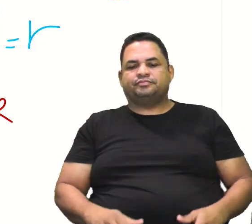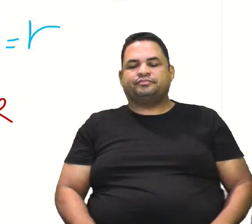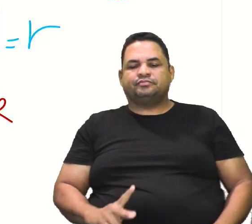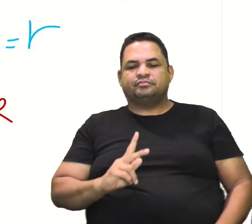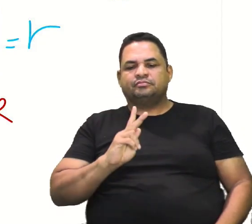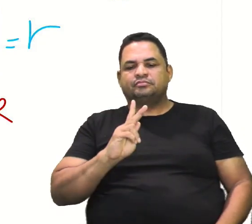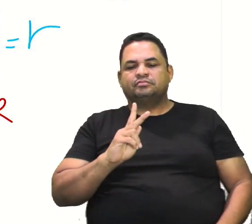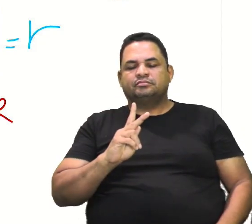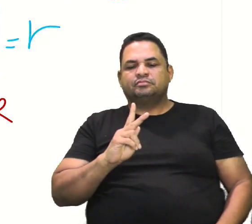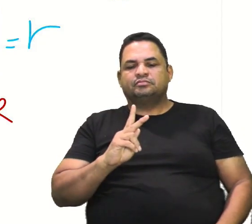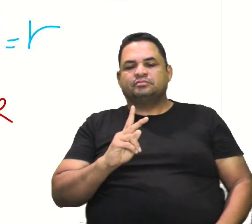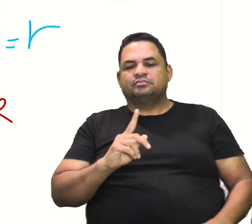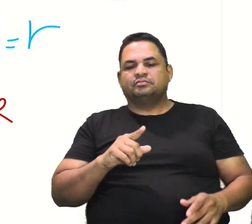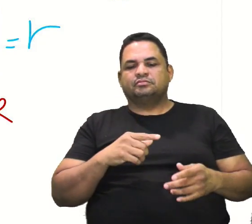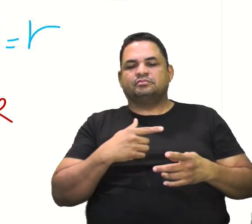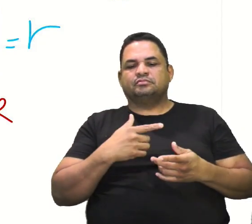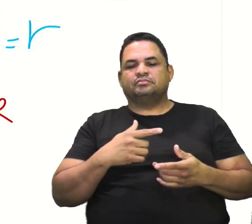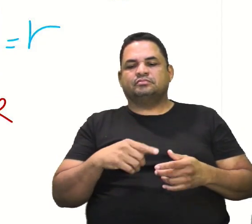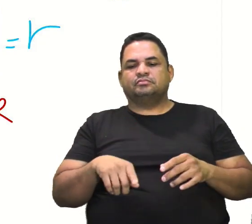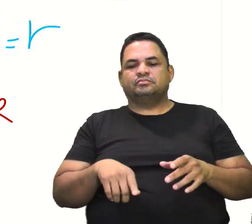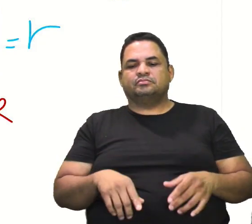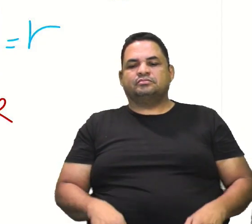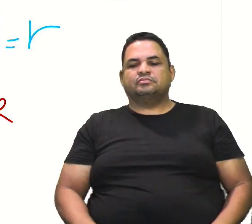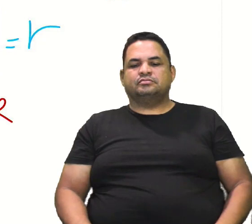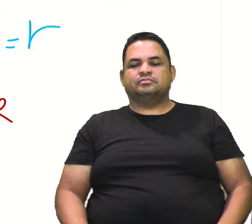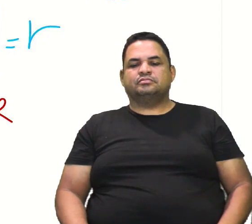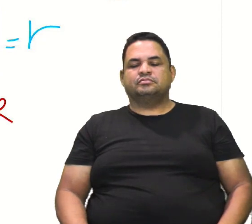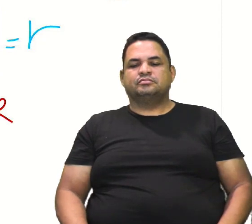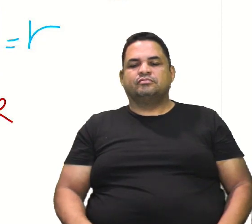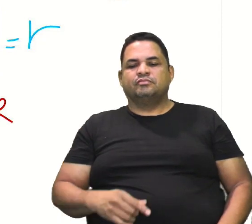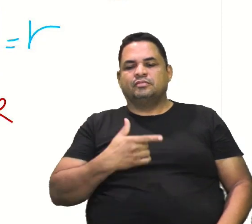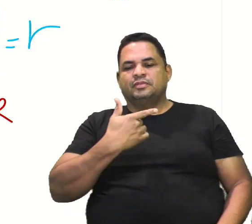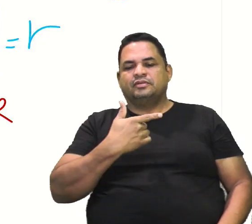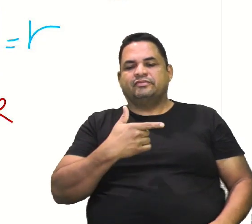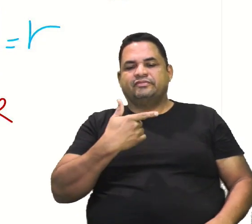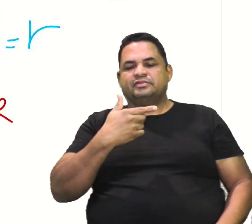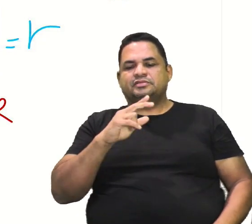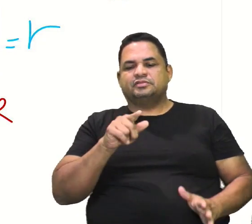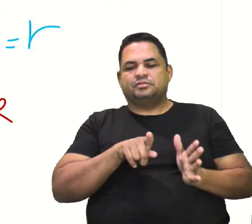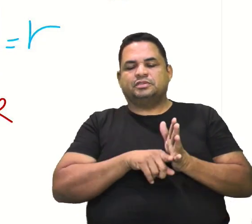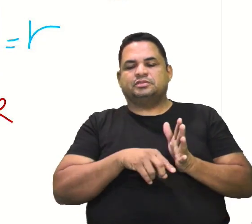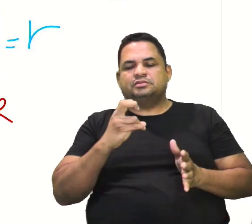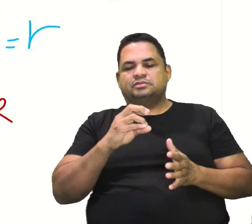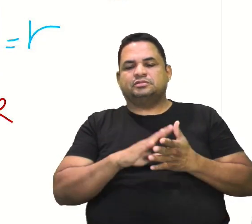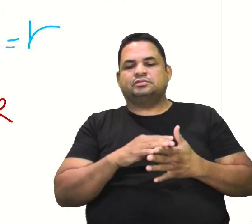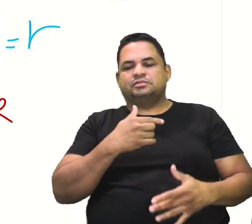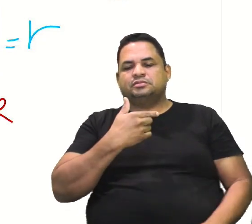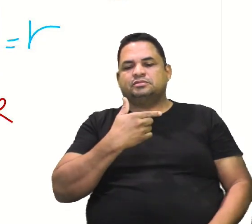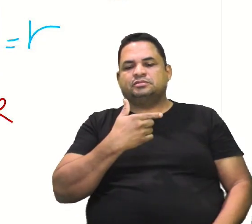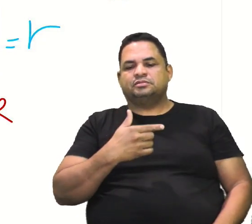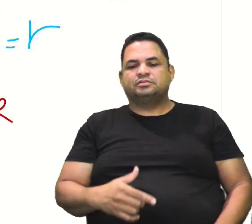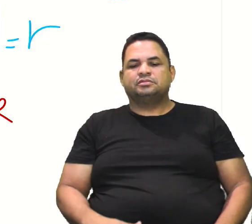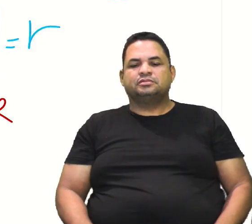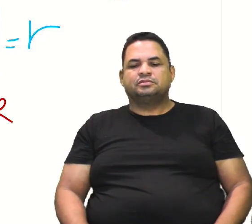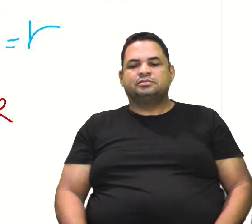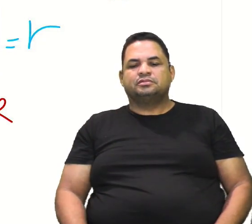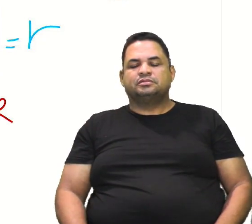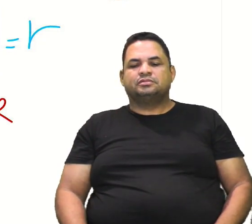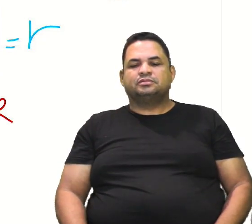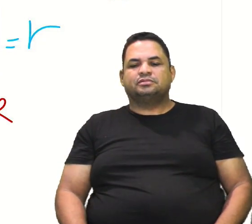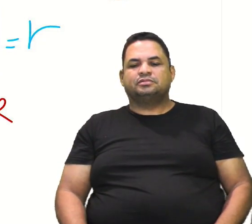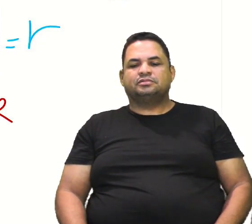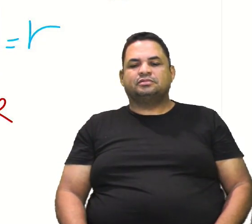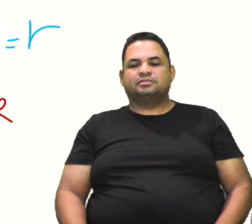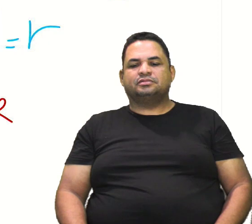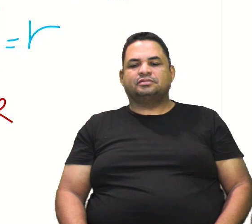o K positivo, a gente vai fazer 25 menos 5? 20. 20, só que 20... Ai, vai ficar